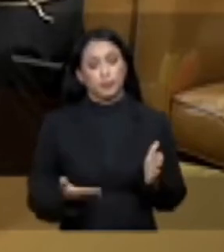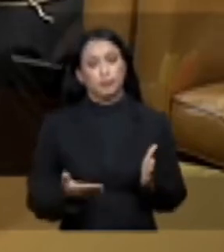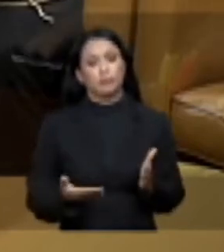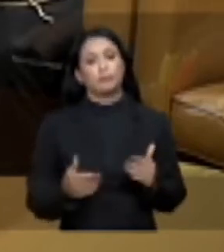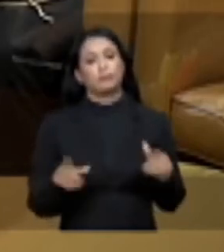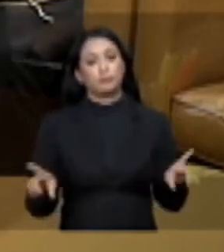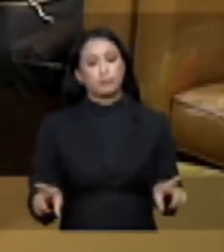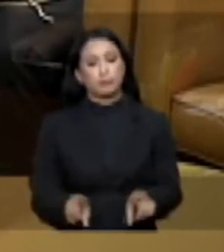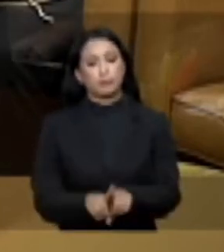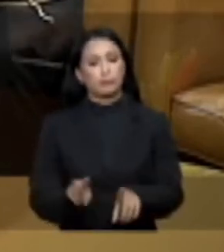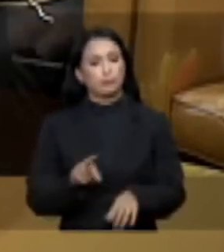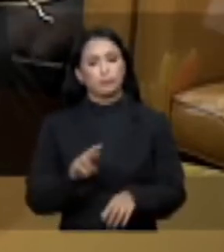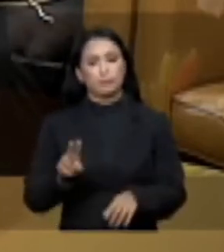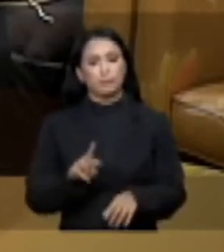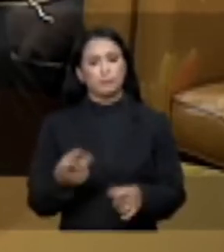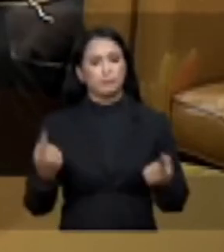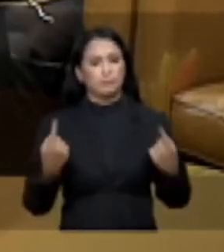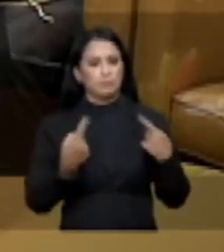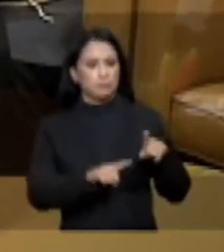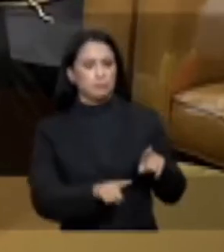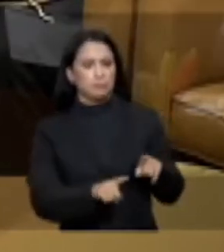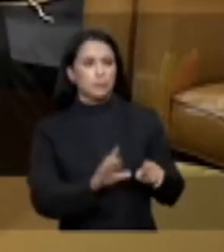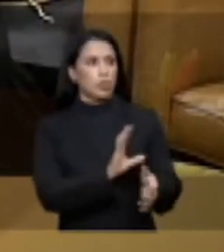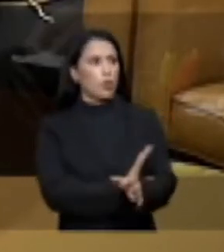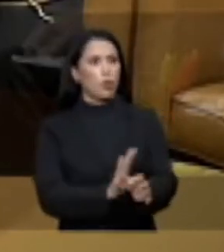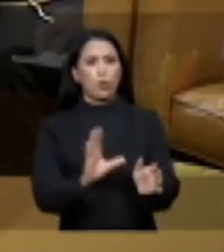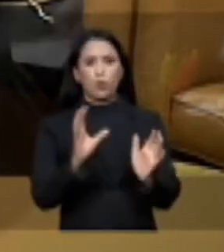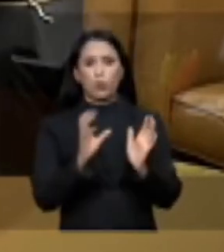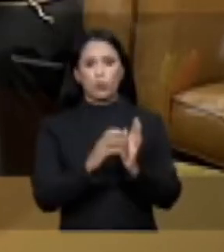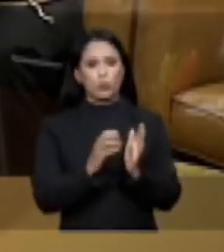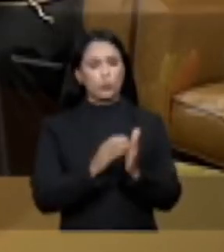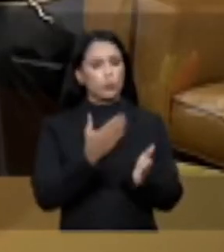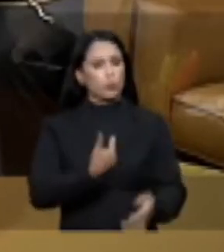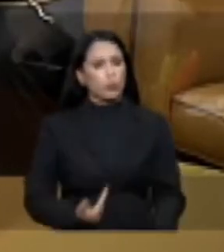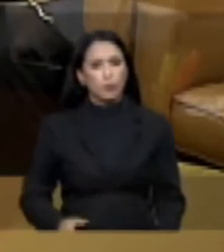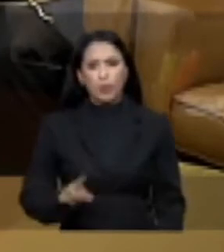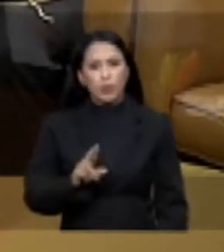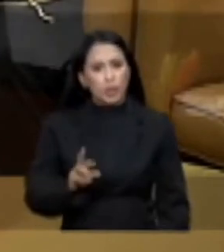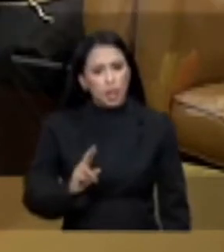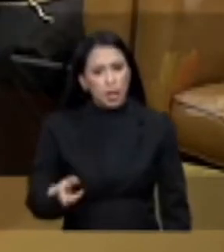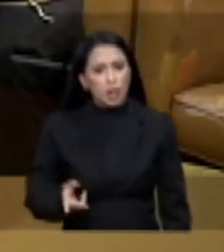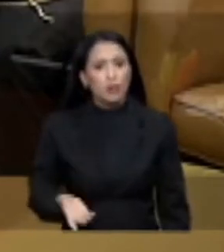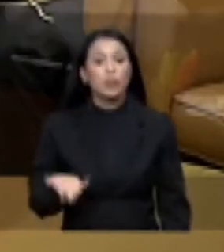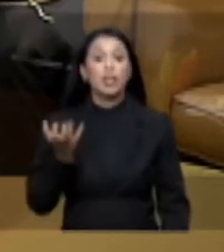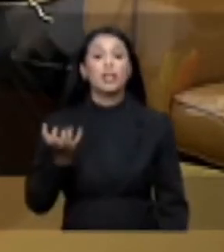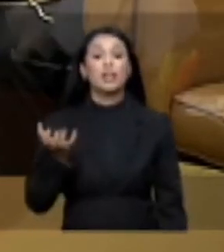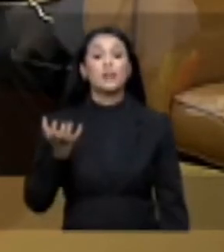linha, também não há qualquer ofensa ao concurso público. Muito ao contrário, repito,